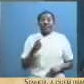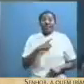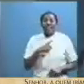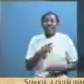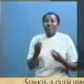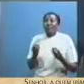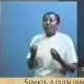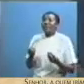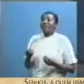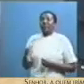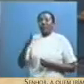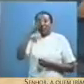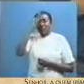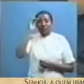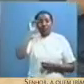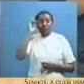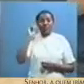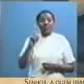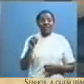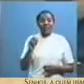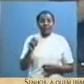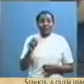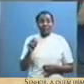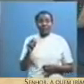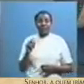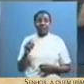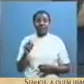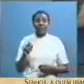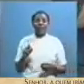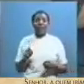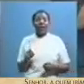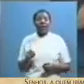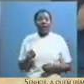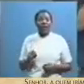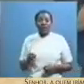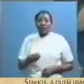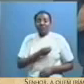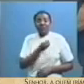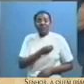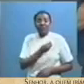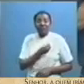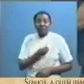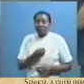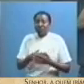sendo destruídas pelo vício do consumismo, porque o consumismo consome a pessoa.